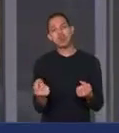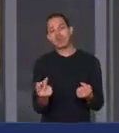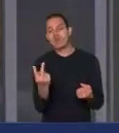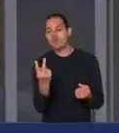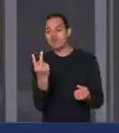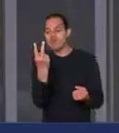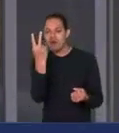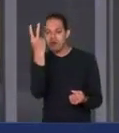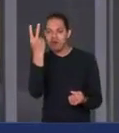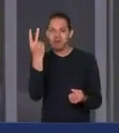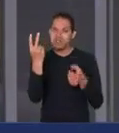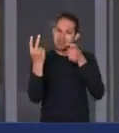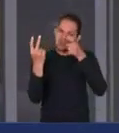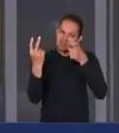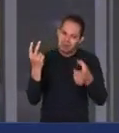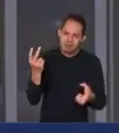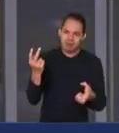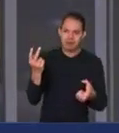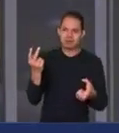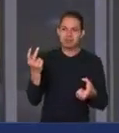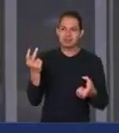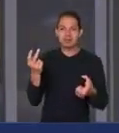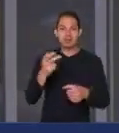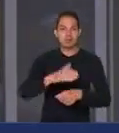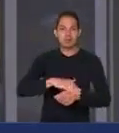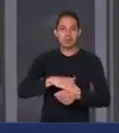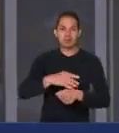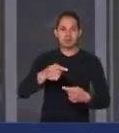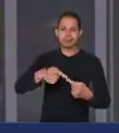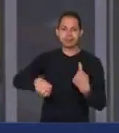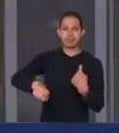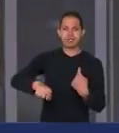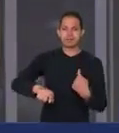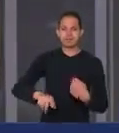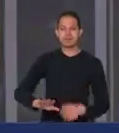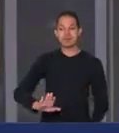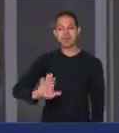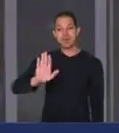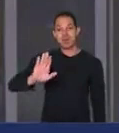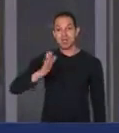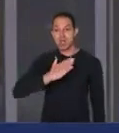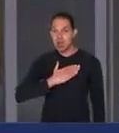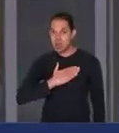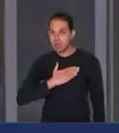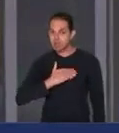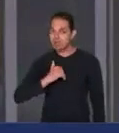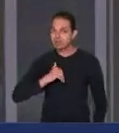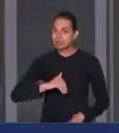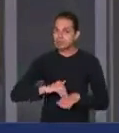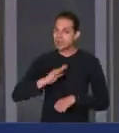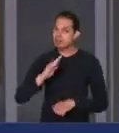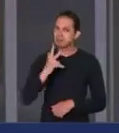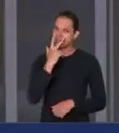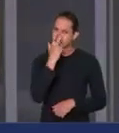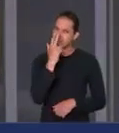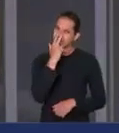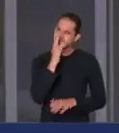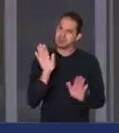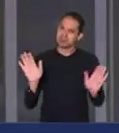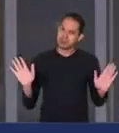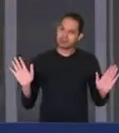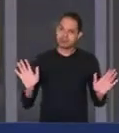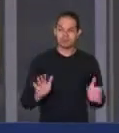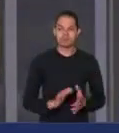não interessam ao momento ou a um candidato preferido, que a impressão é essa. Nós temos que ter uma